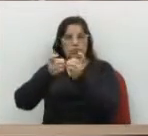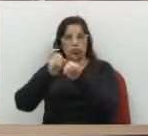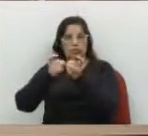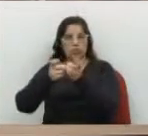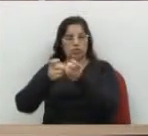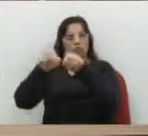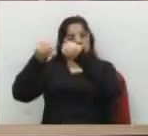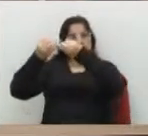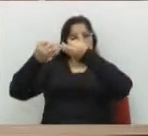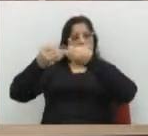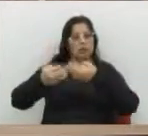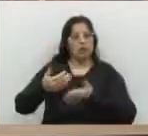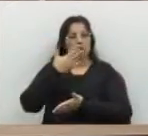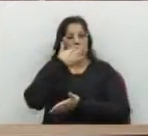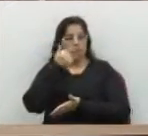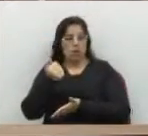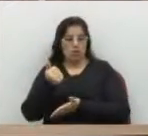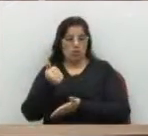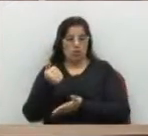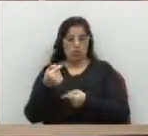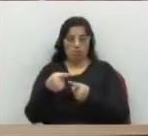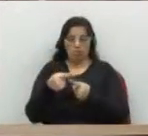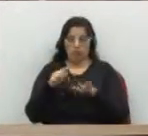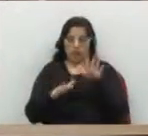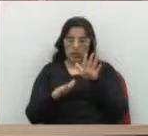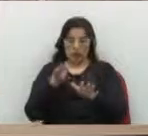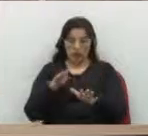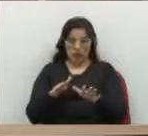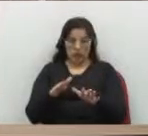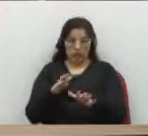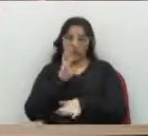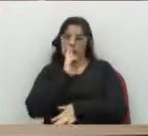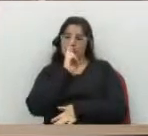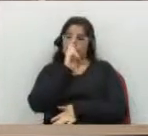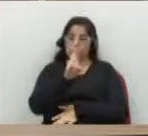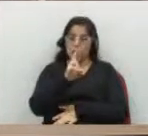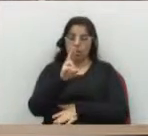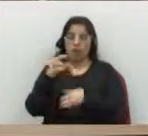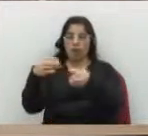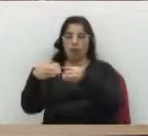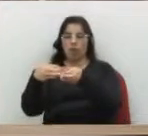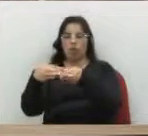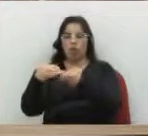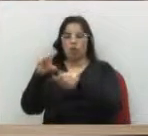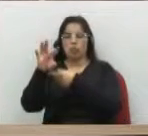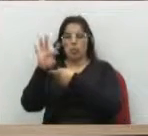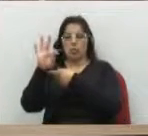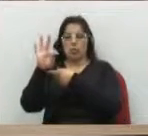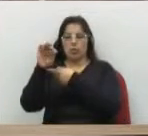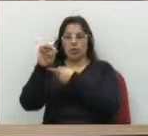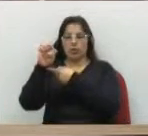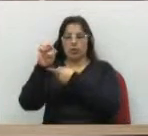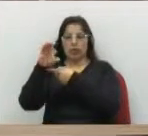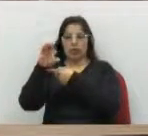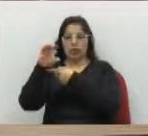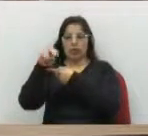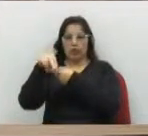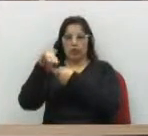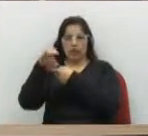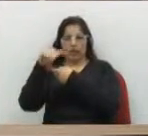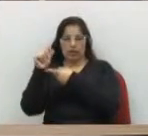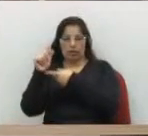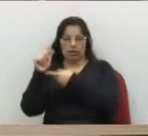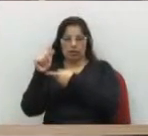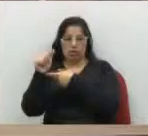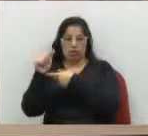poder explicar a situação, porque às vezes a resposta é técnica e vai ser vedado de